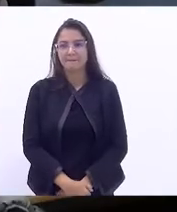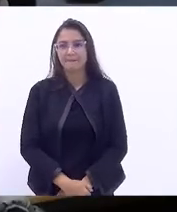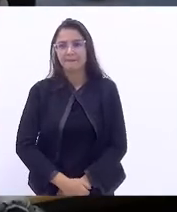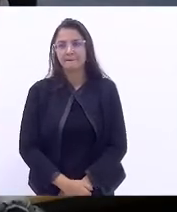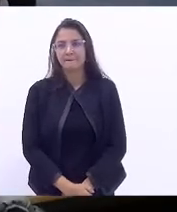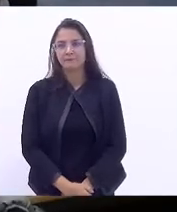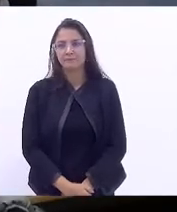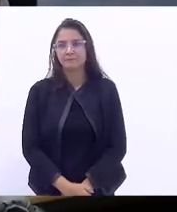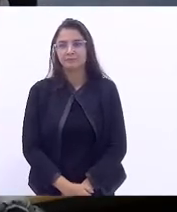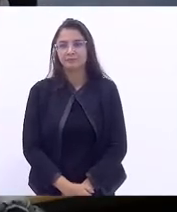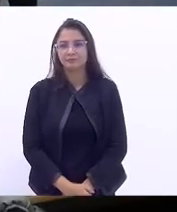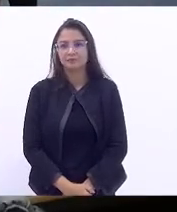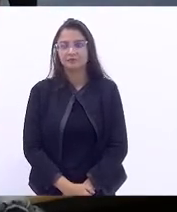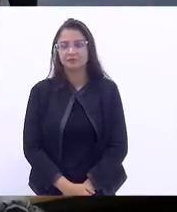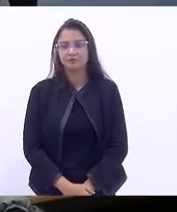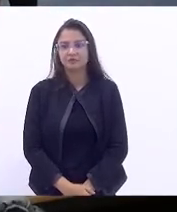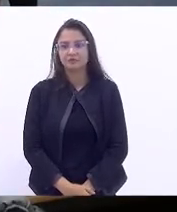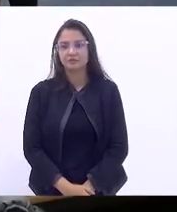Deputada